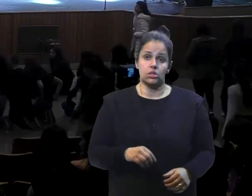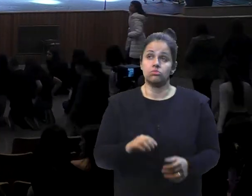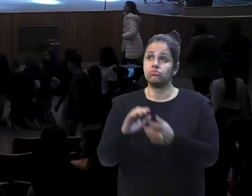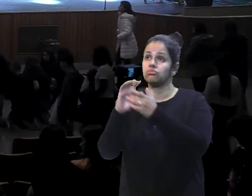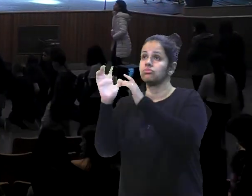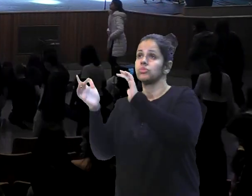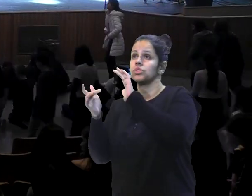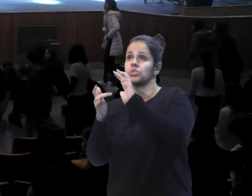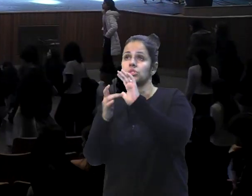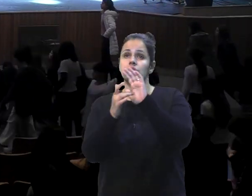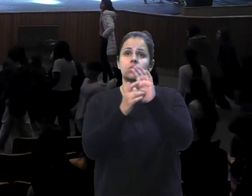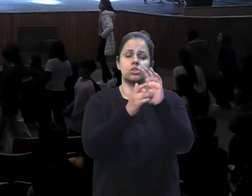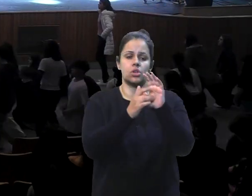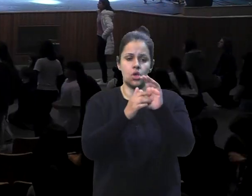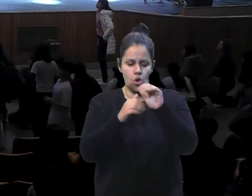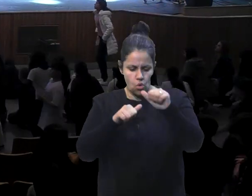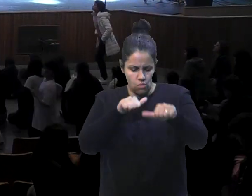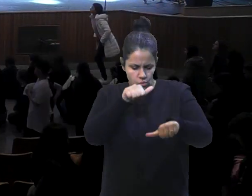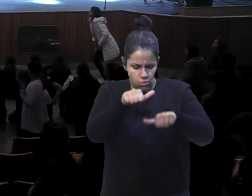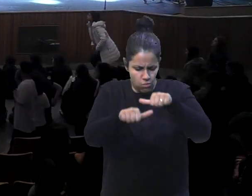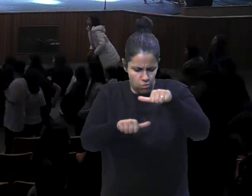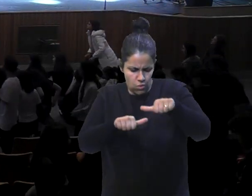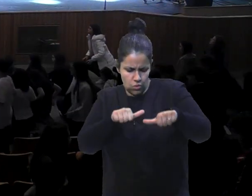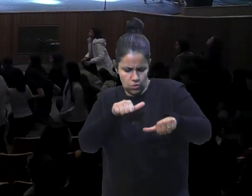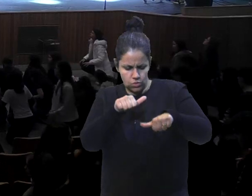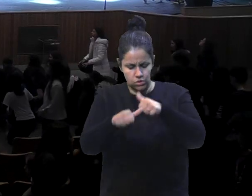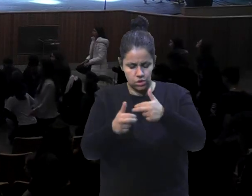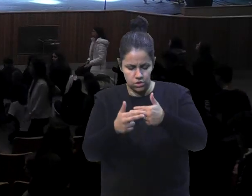Não venha porque todos estão vindo.